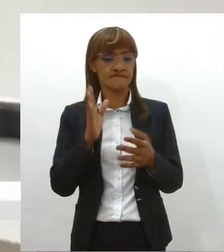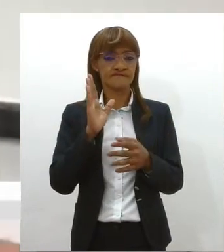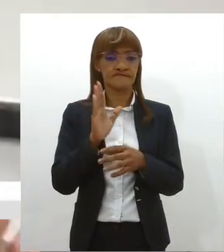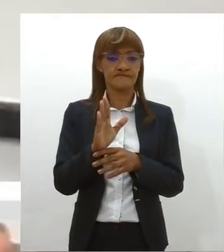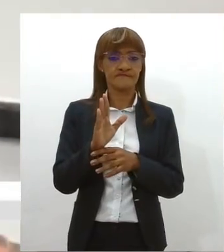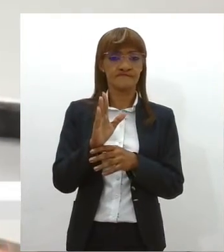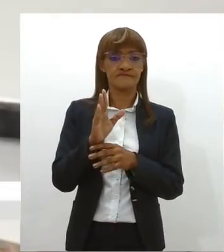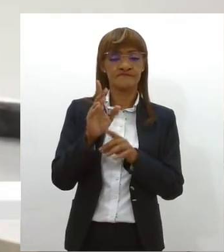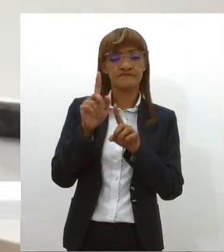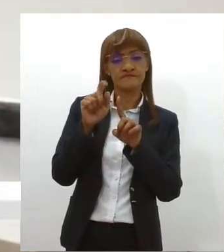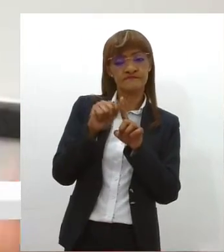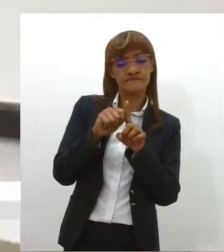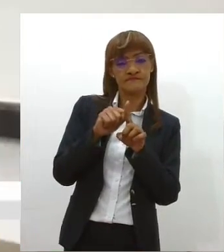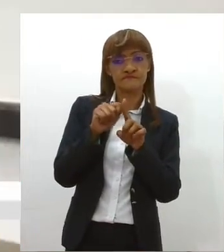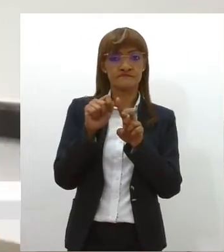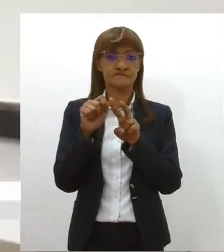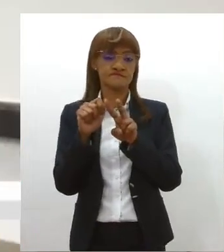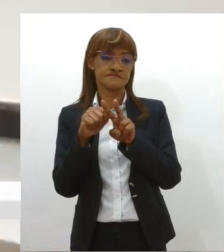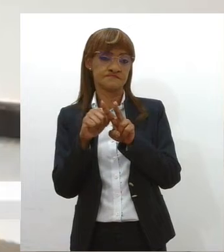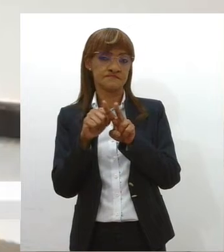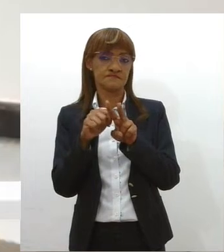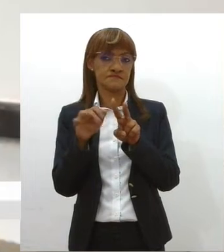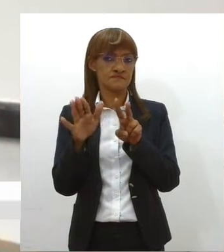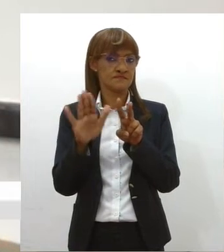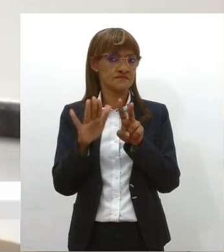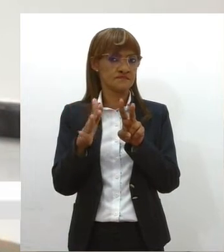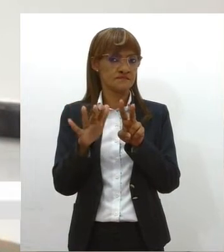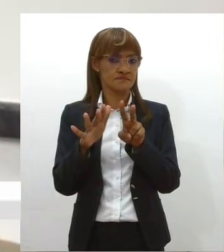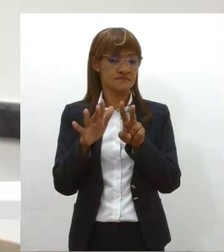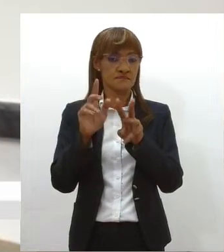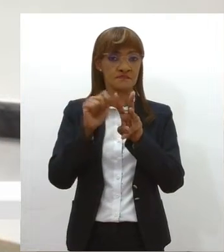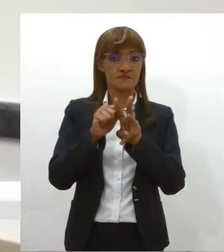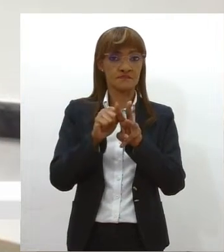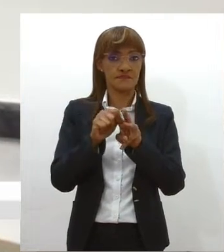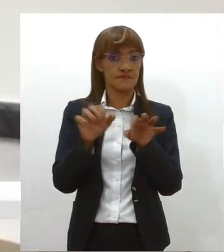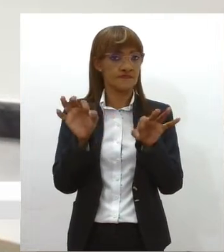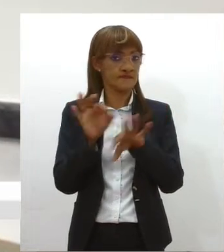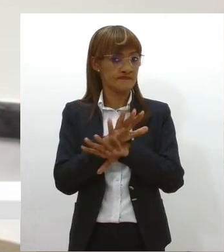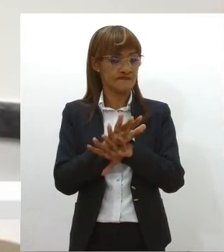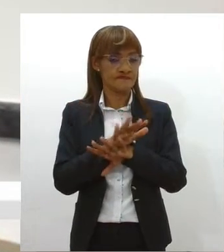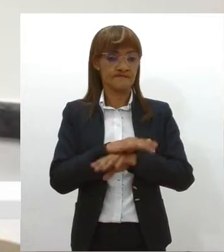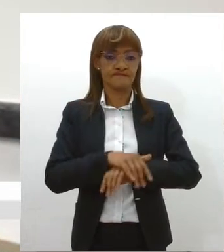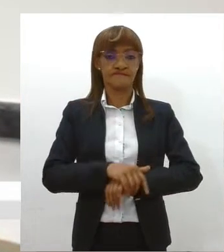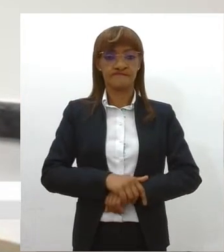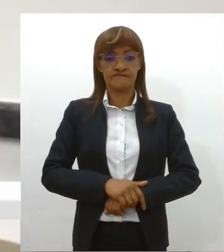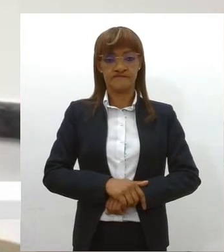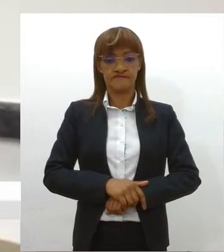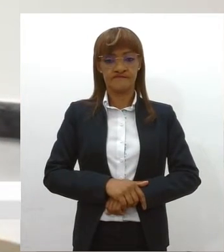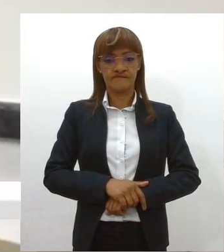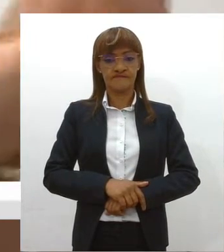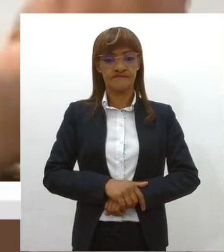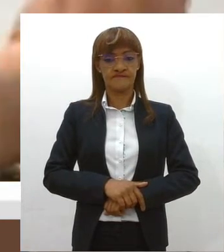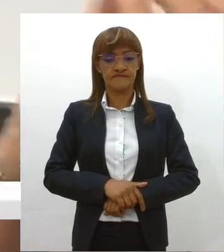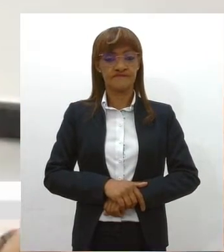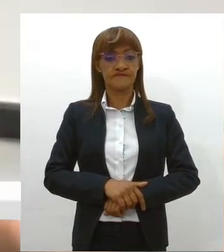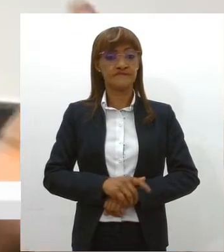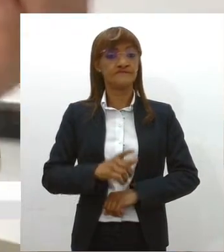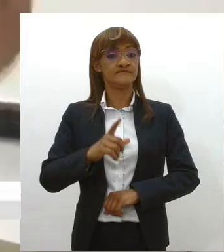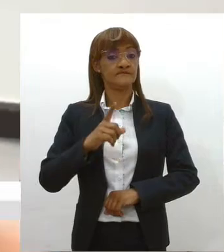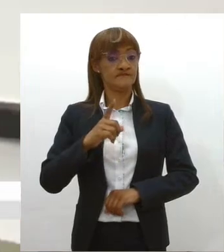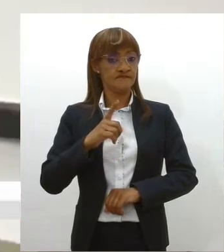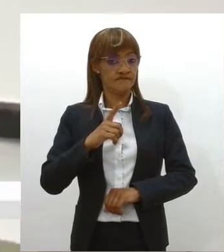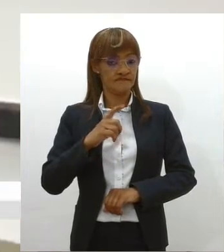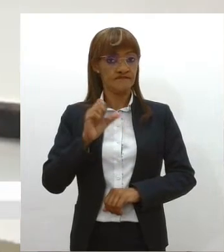1 mês, 2 meses, no máximo 3 meses. Então, assim, existe uma alteração da